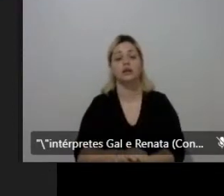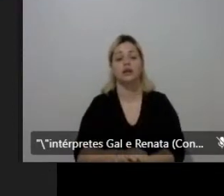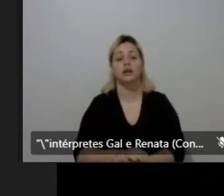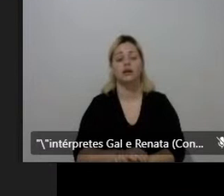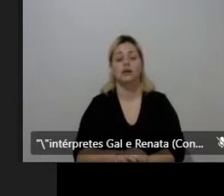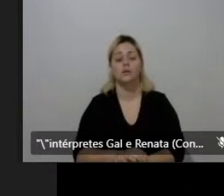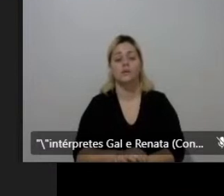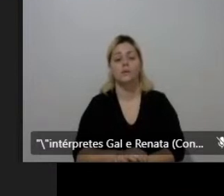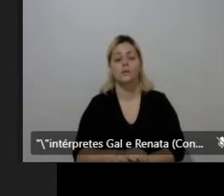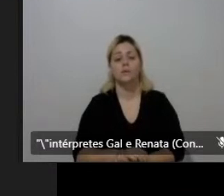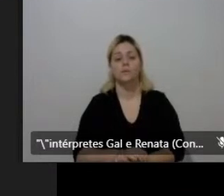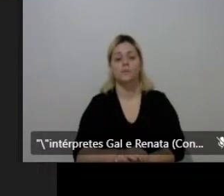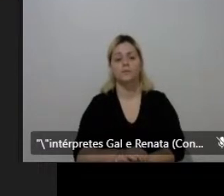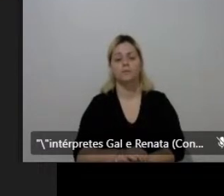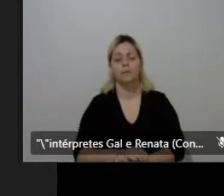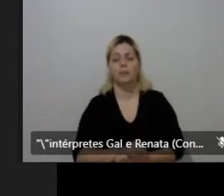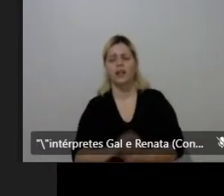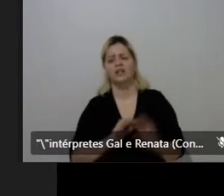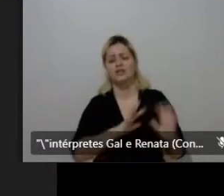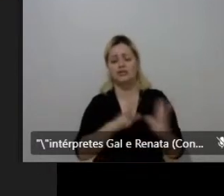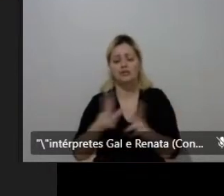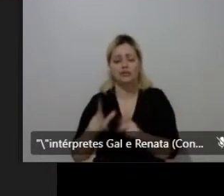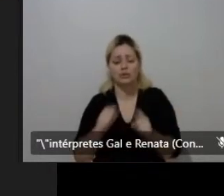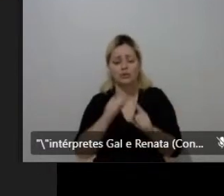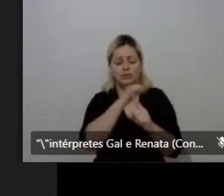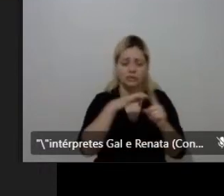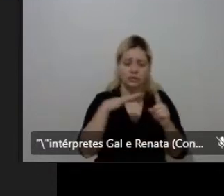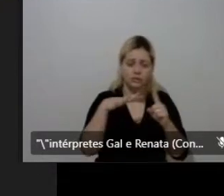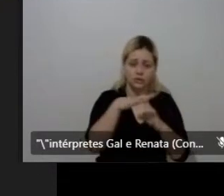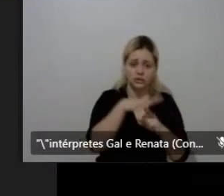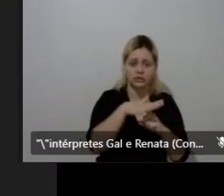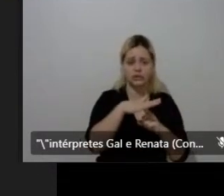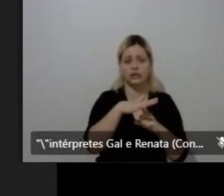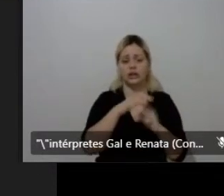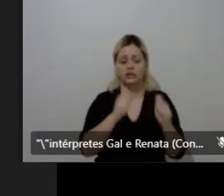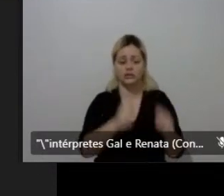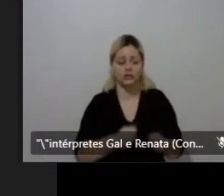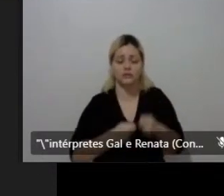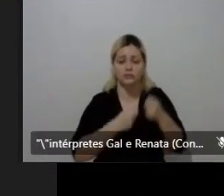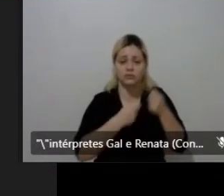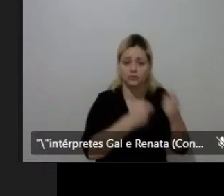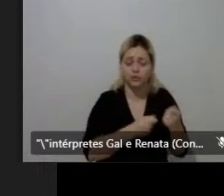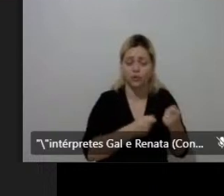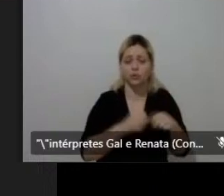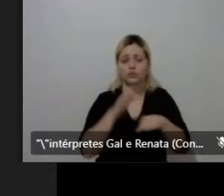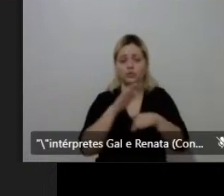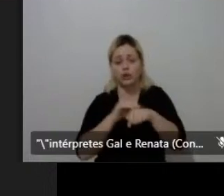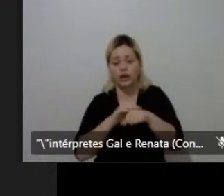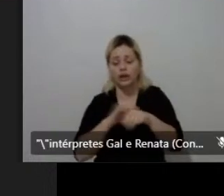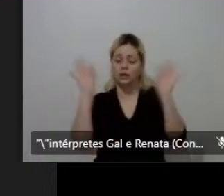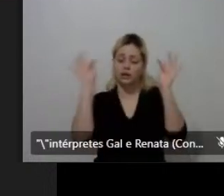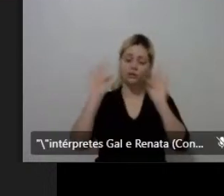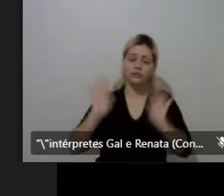da autodeterminação dos povos, através da força, do afeto, da